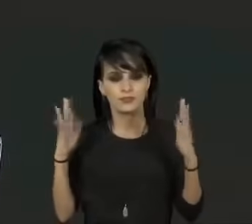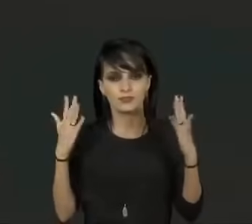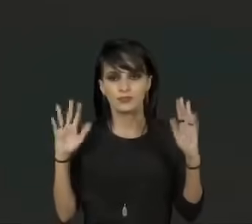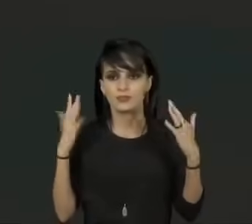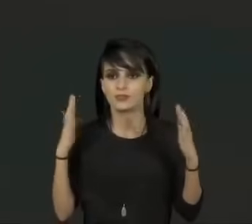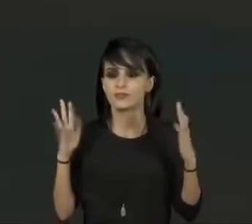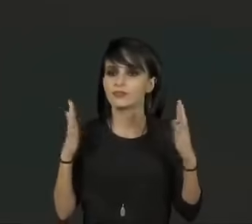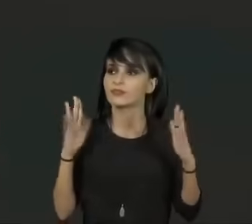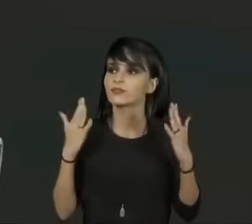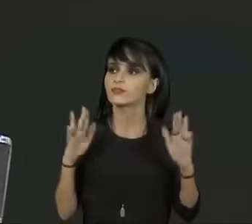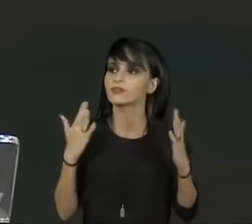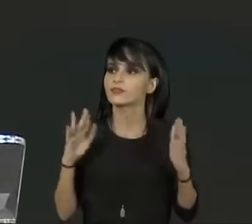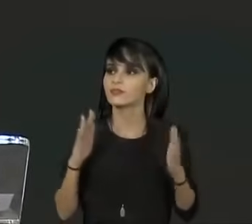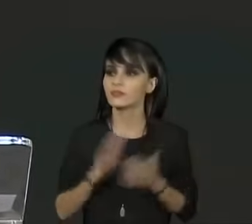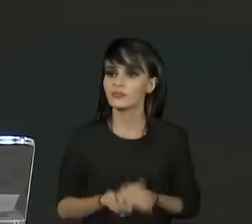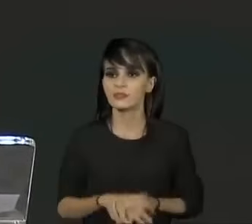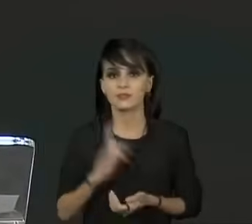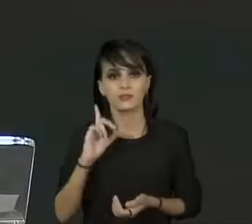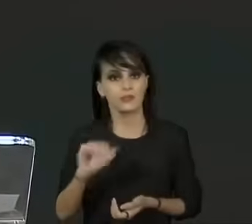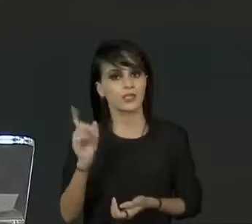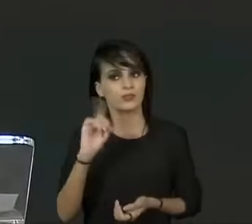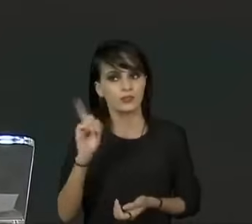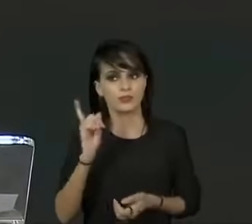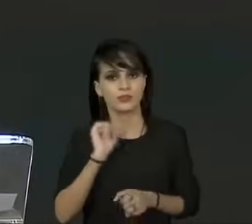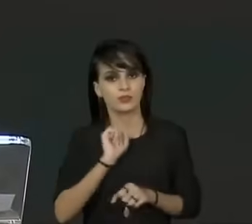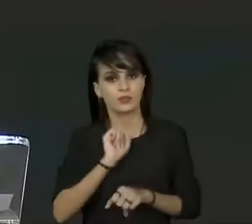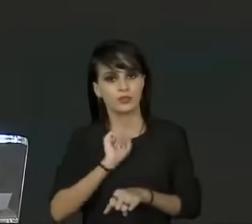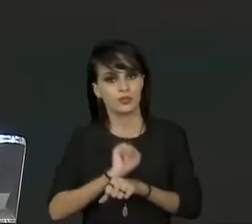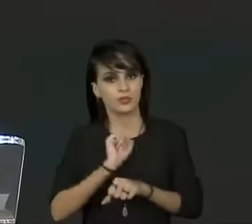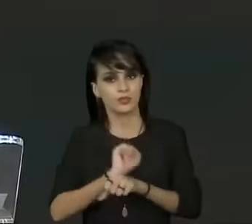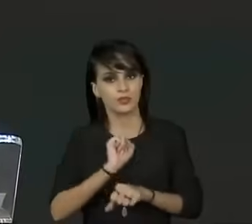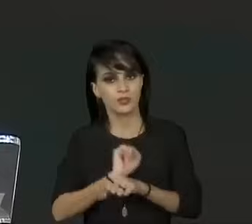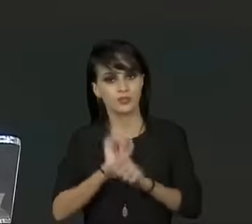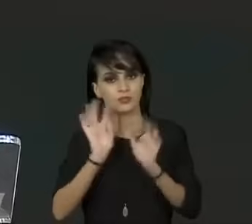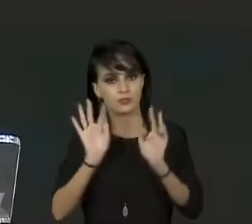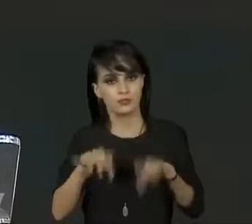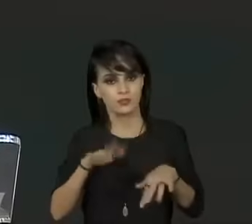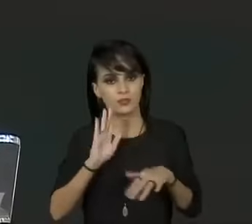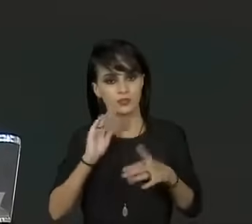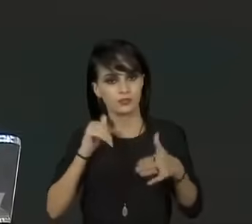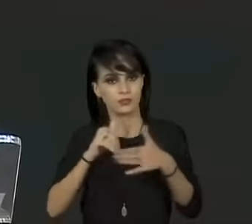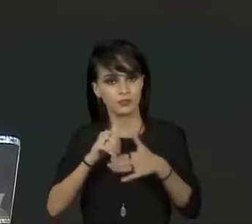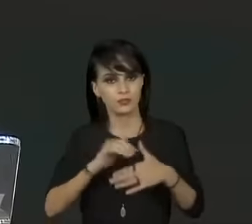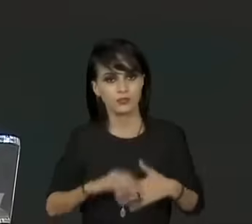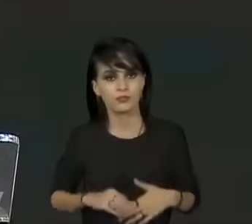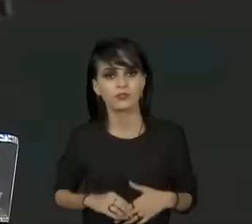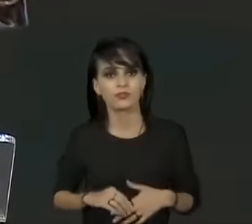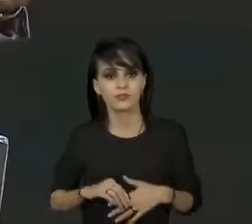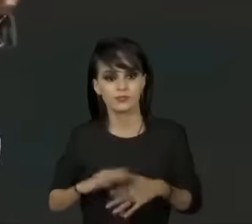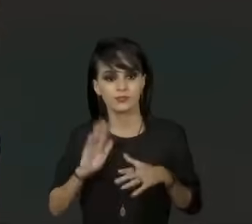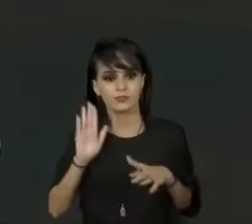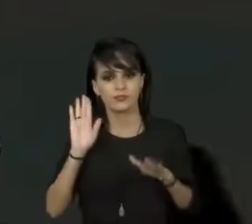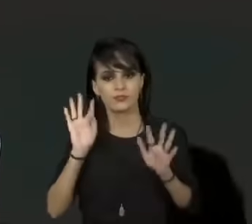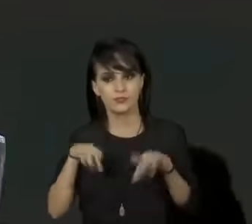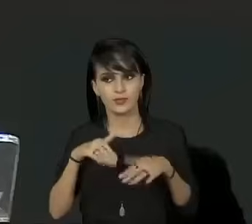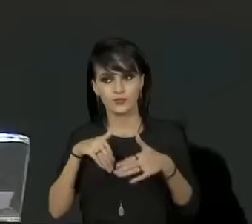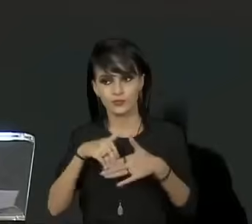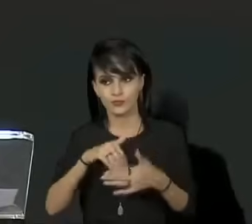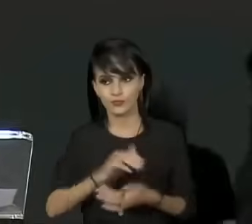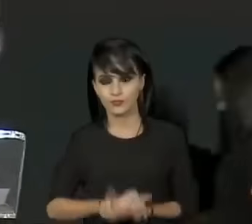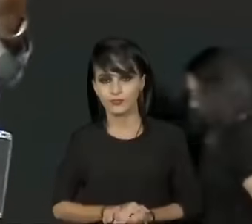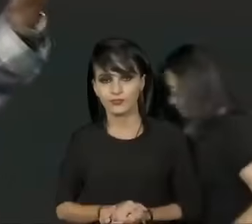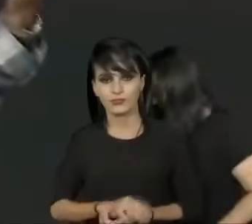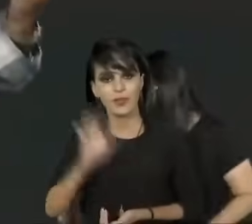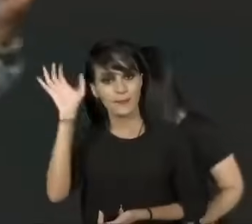pé não sai não porque o culto não acabou Espera já vamos terminar Já vamos terminar